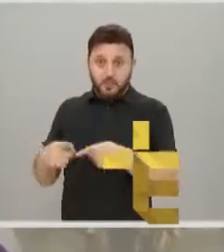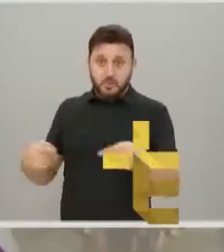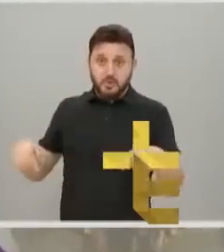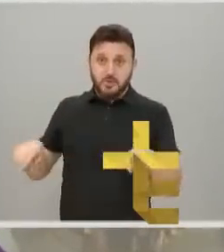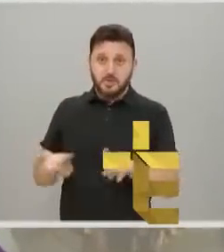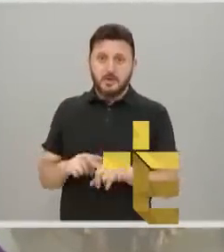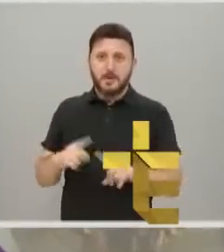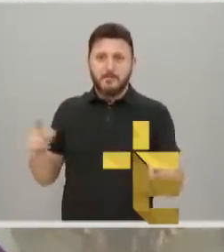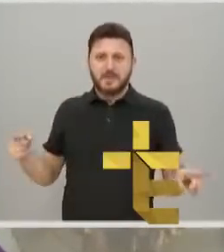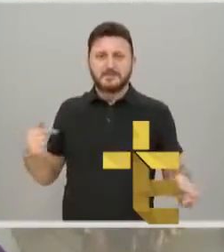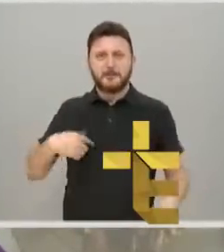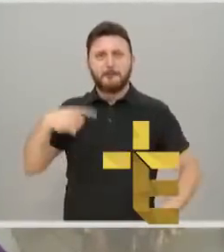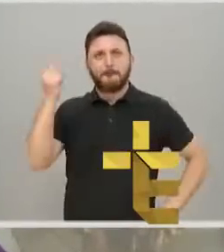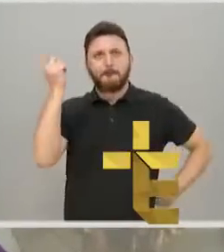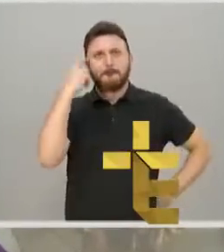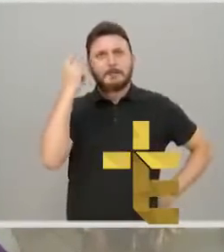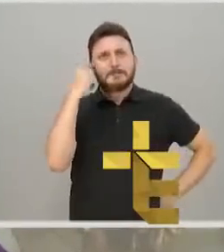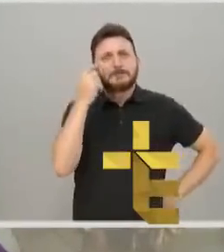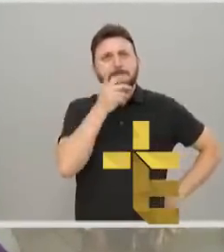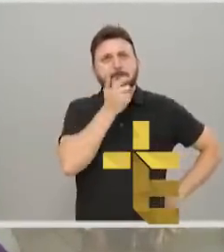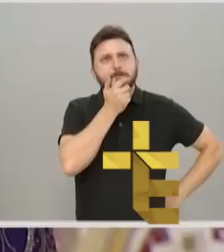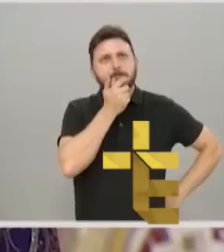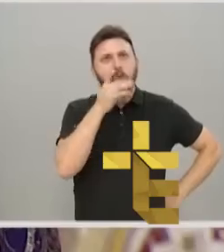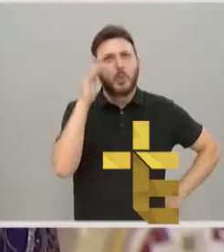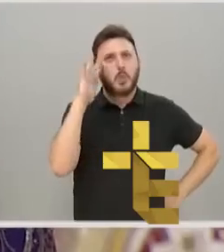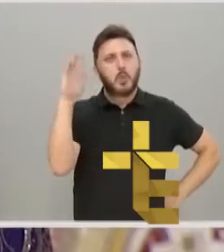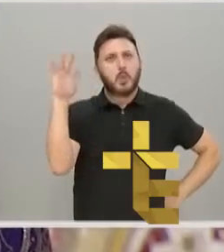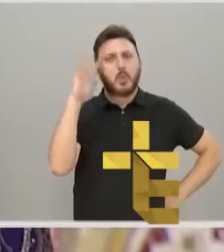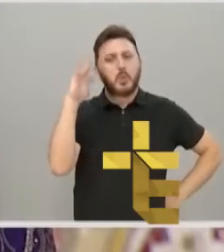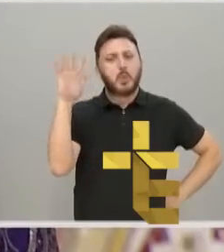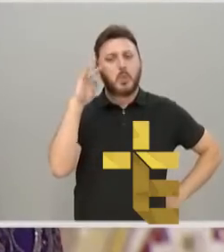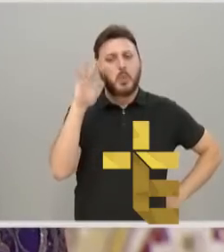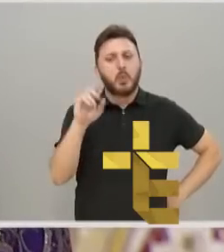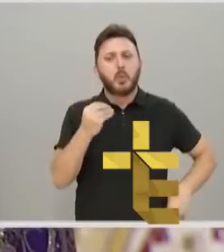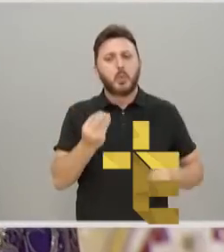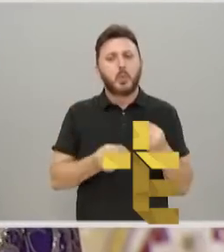exatamente pensando essa teologia da hora,